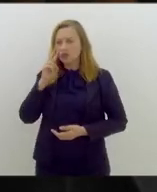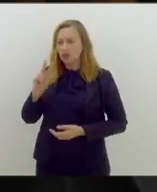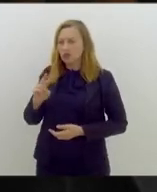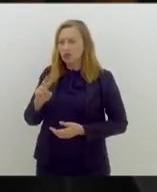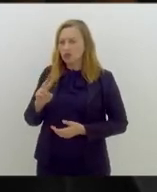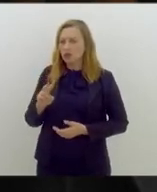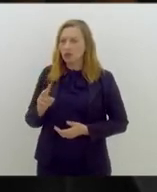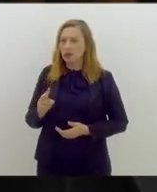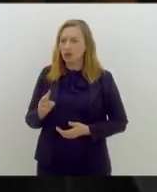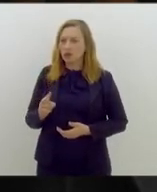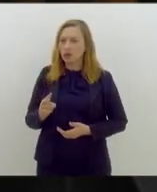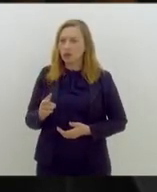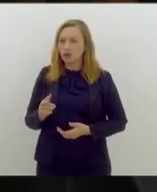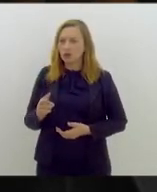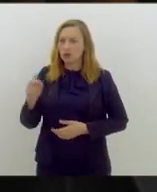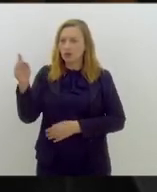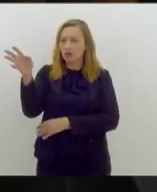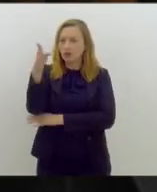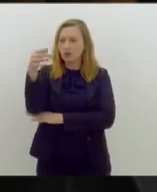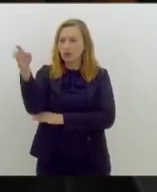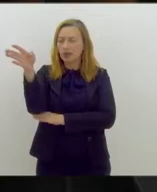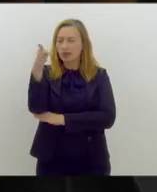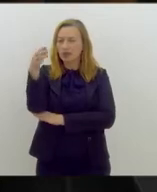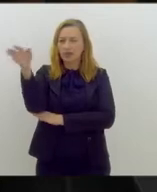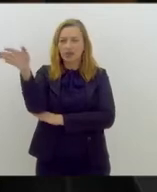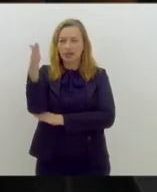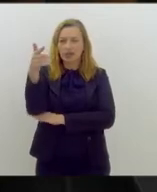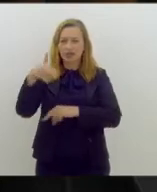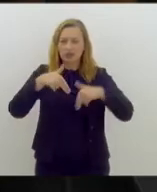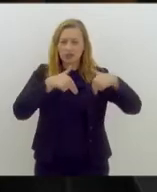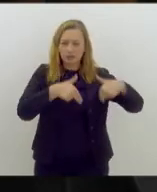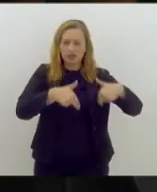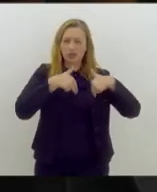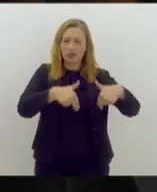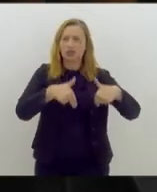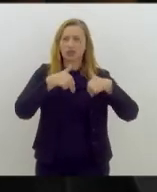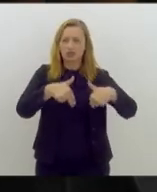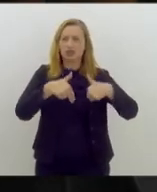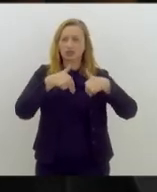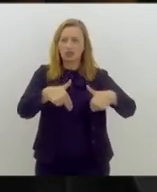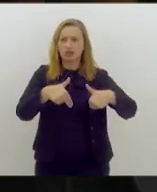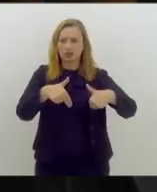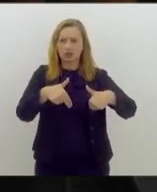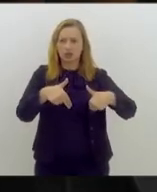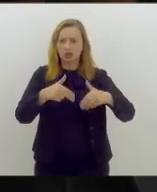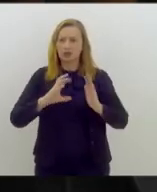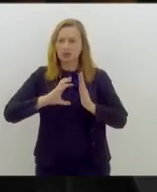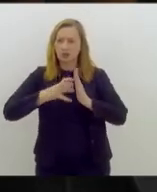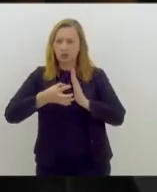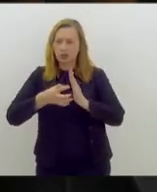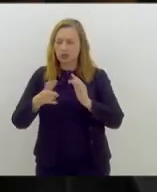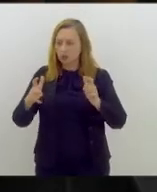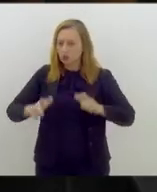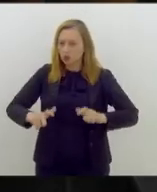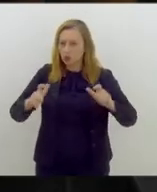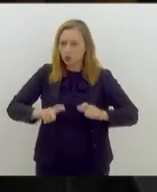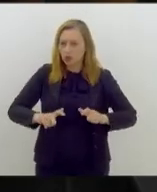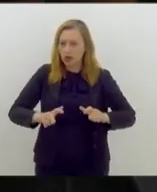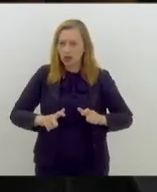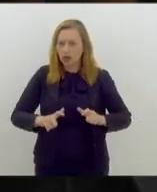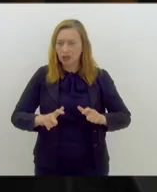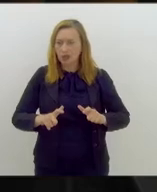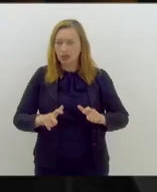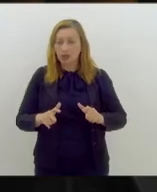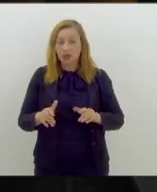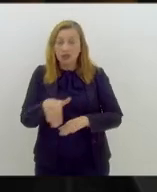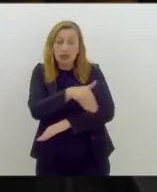volume de bandeiras e militantes das matizes partidárias locais no